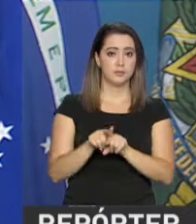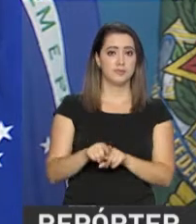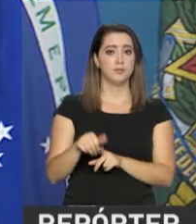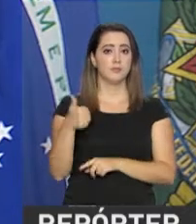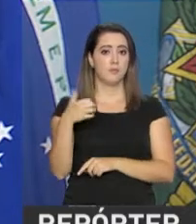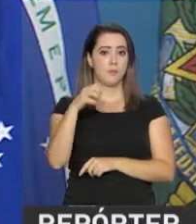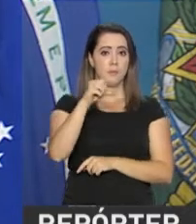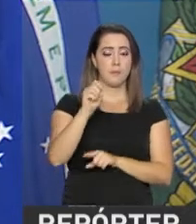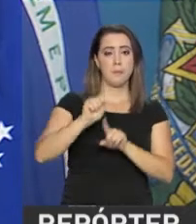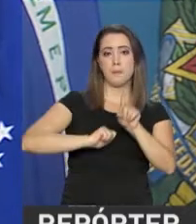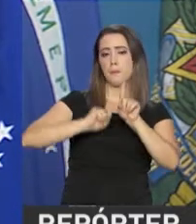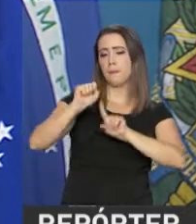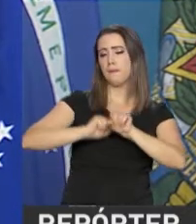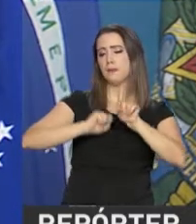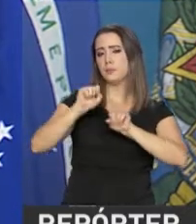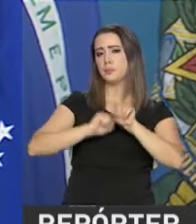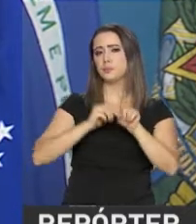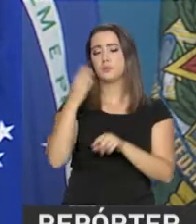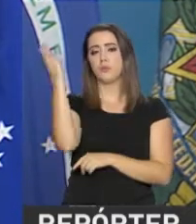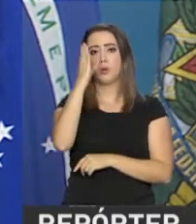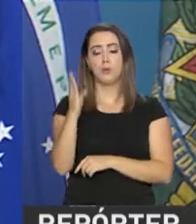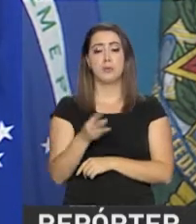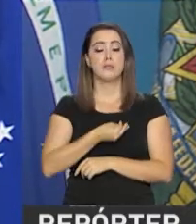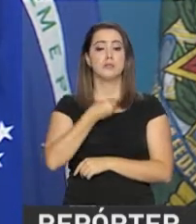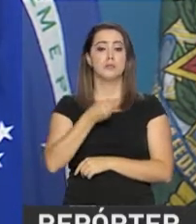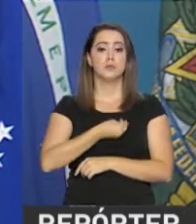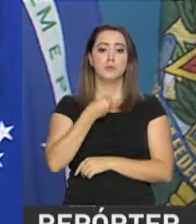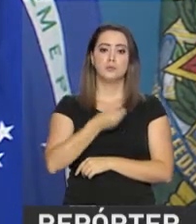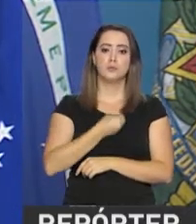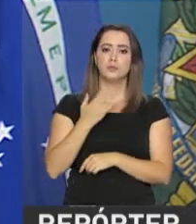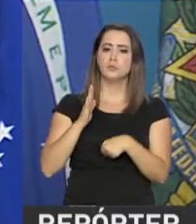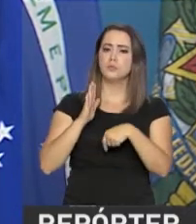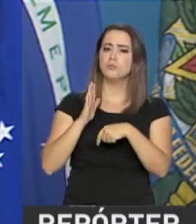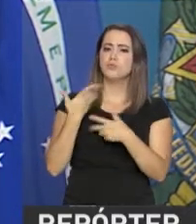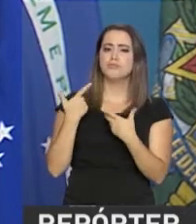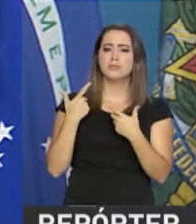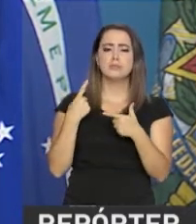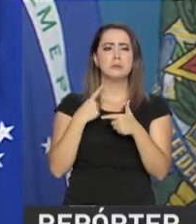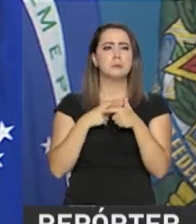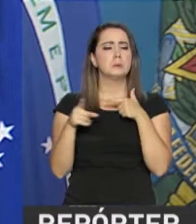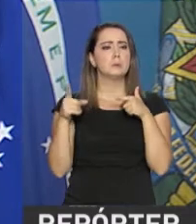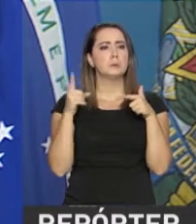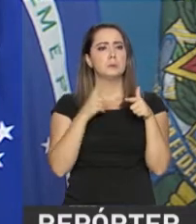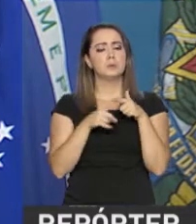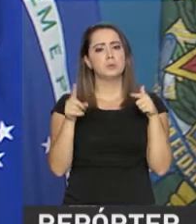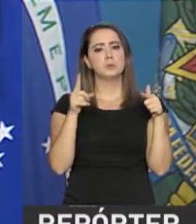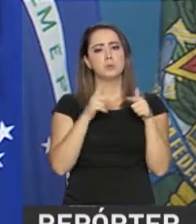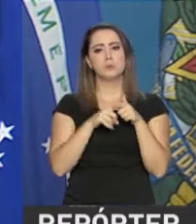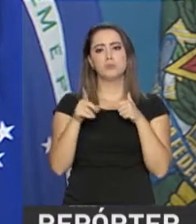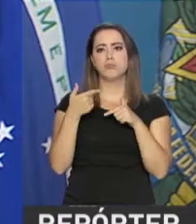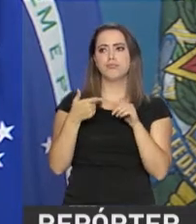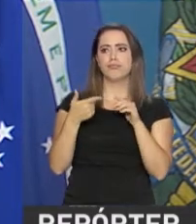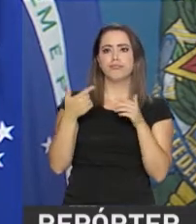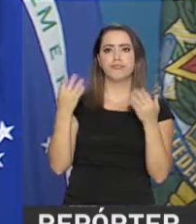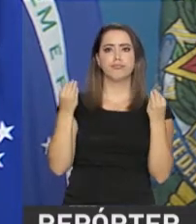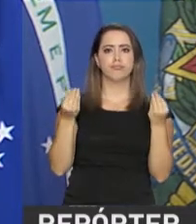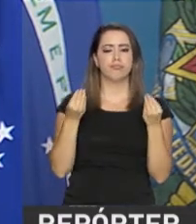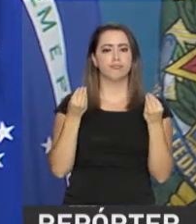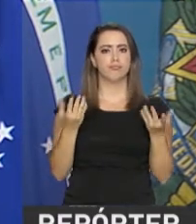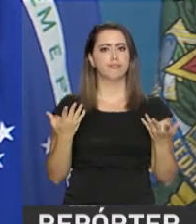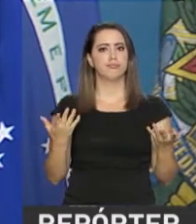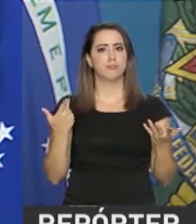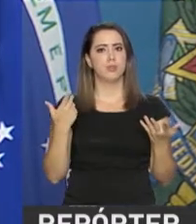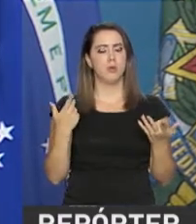19 mesmo o brasil vivia uma crise sem precedentes um